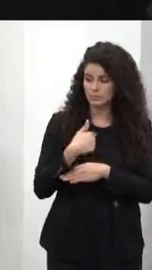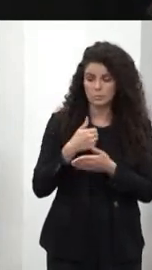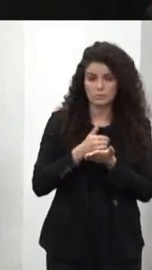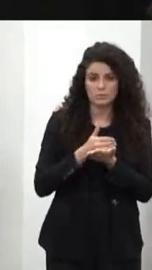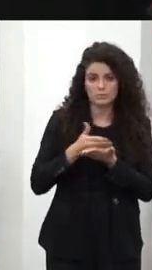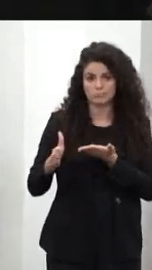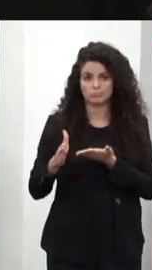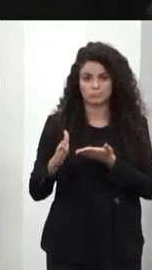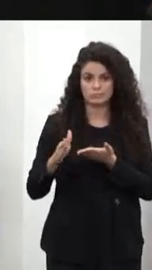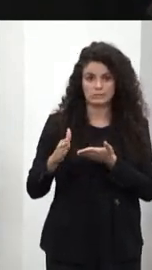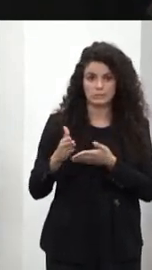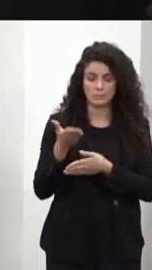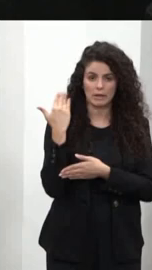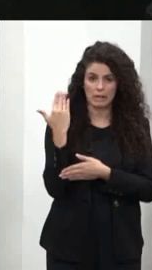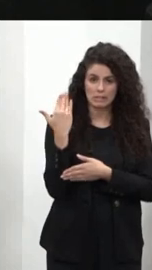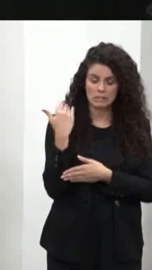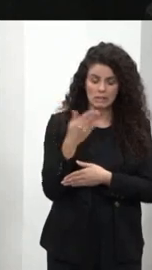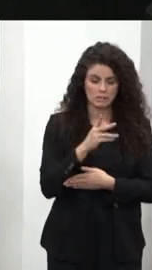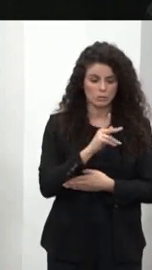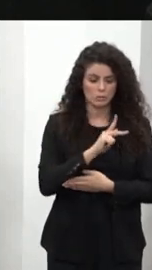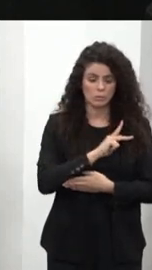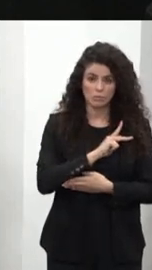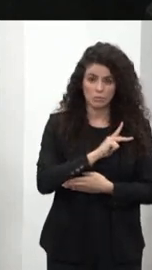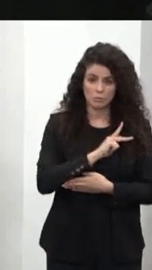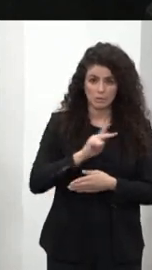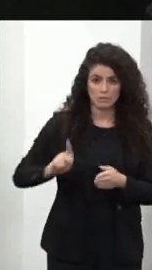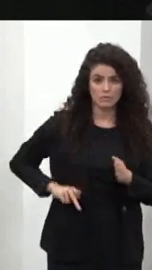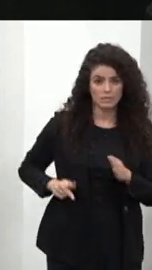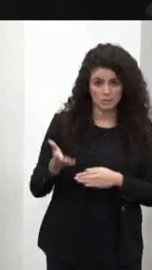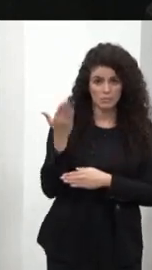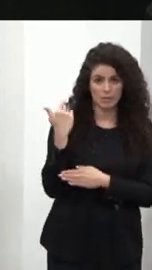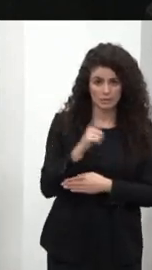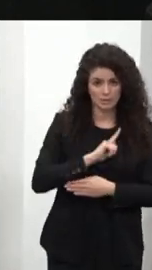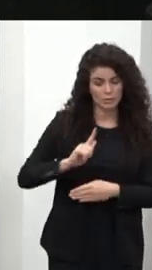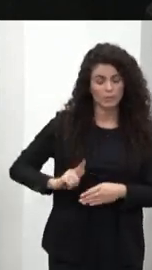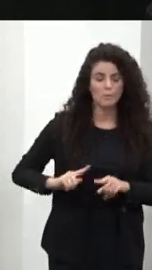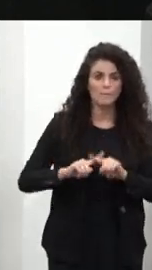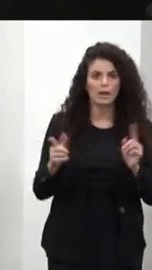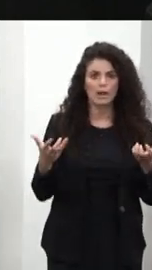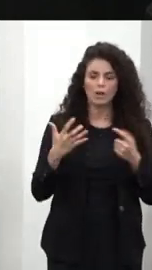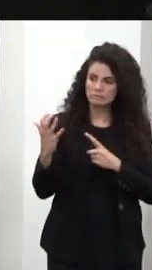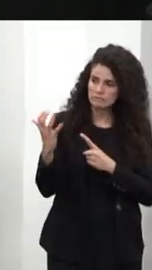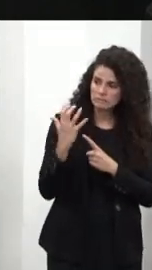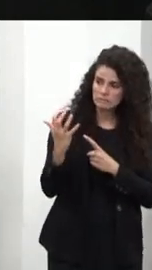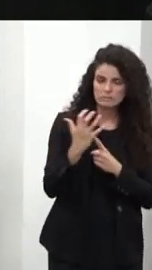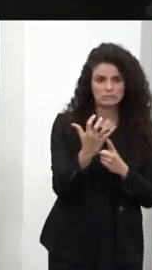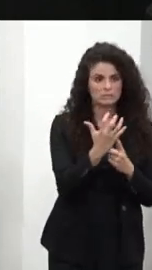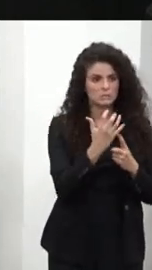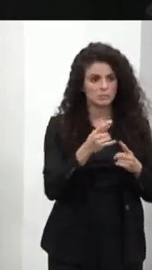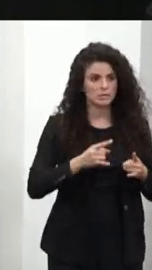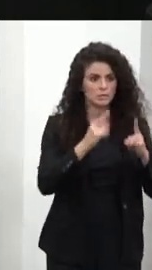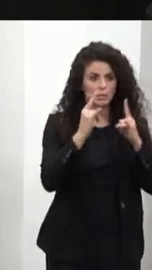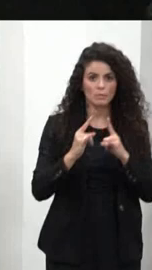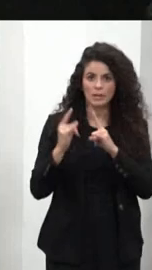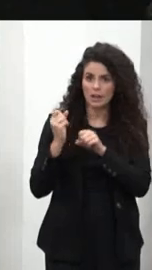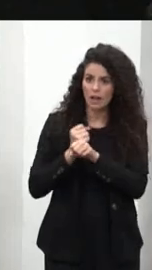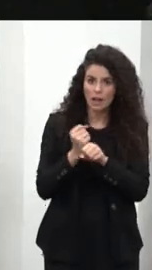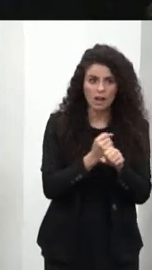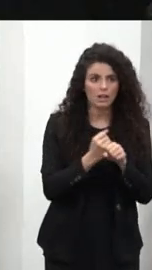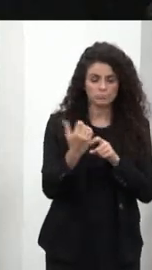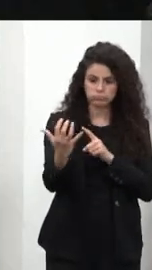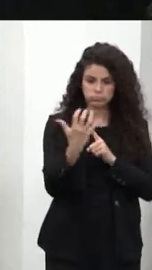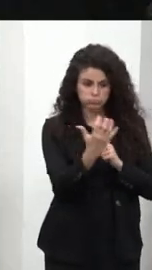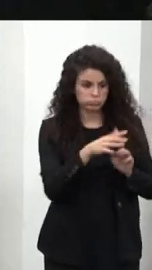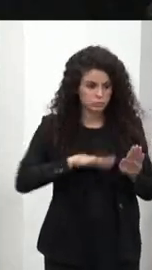esculachado do planeta democraticamente e hoje a pressão Imobiliária estão se fazendo no litoral catarinense